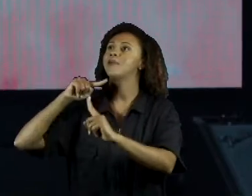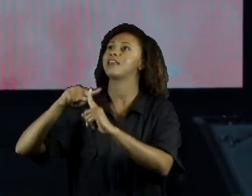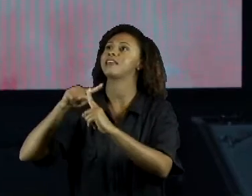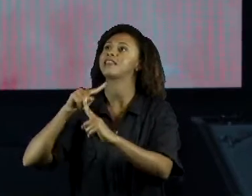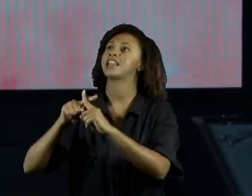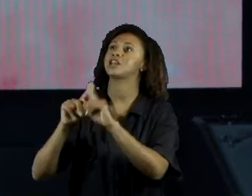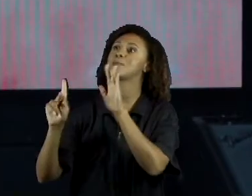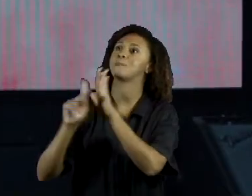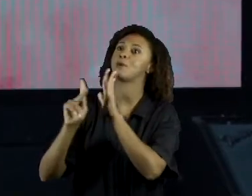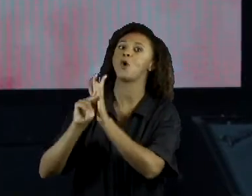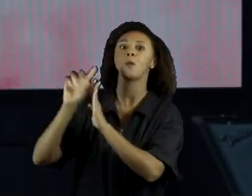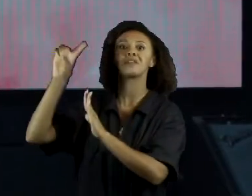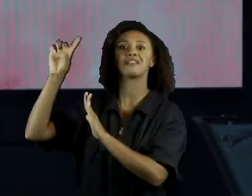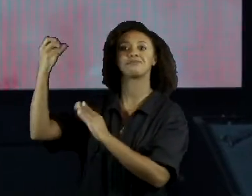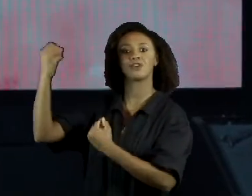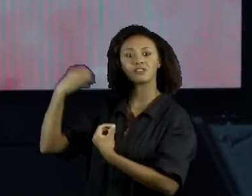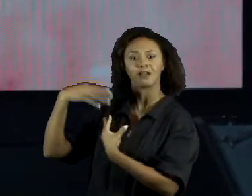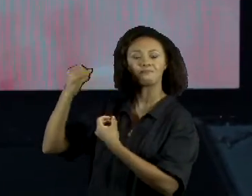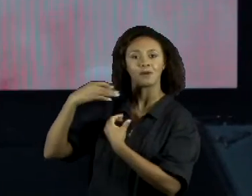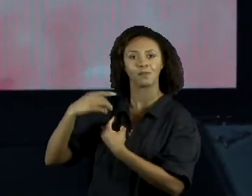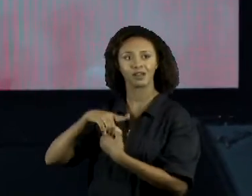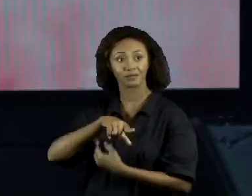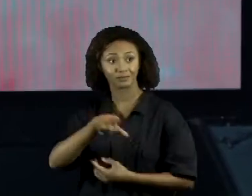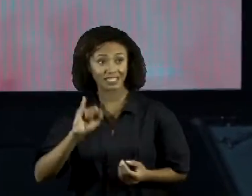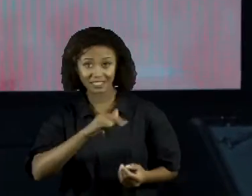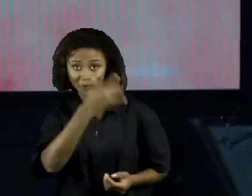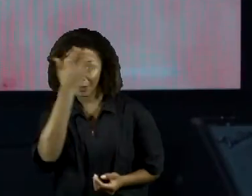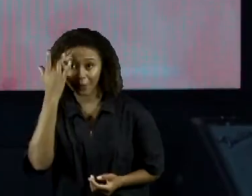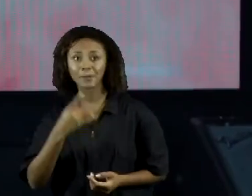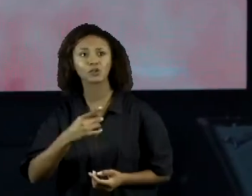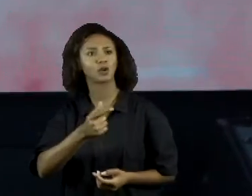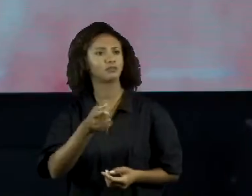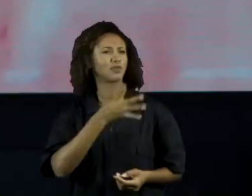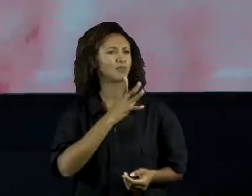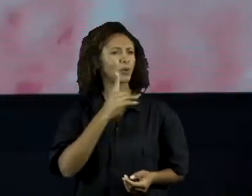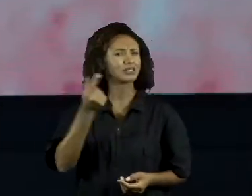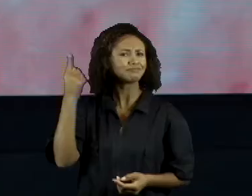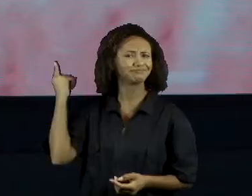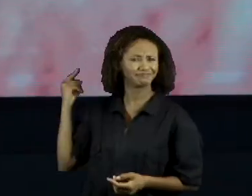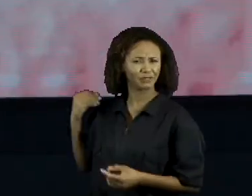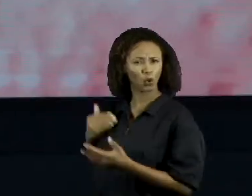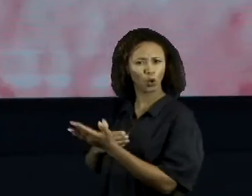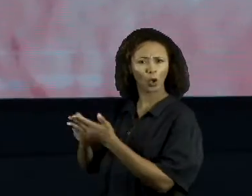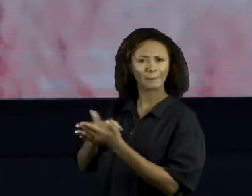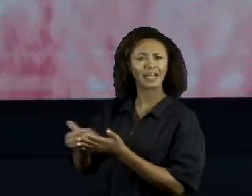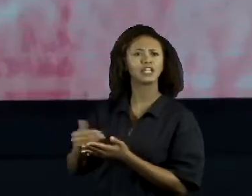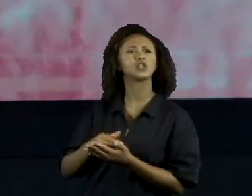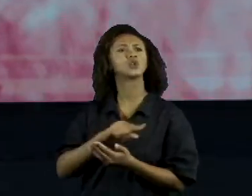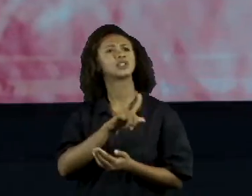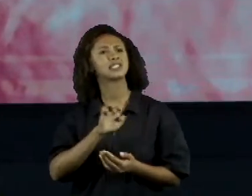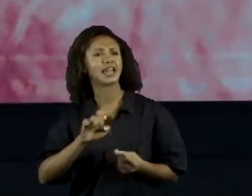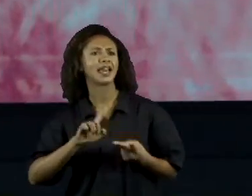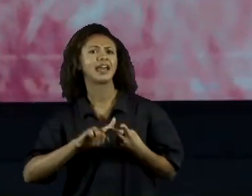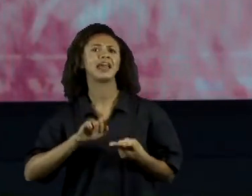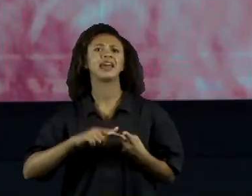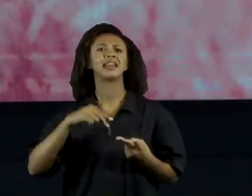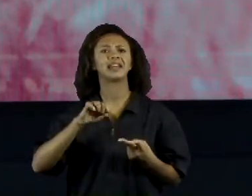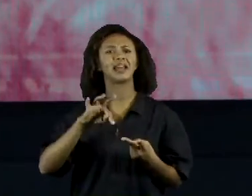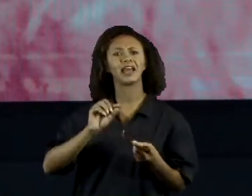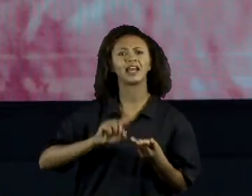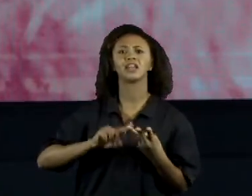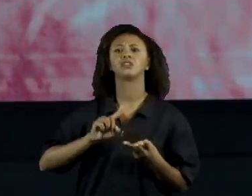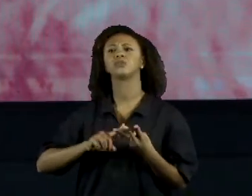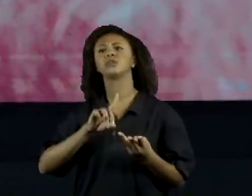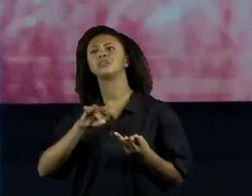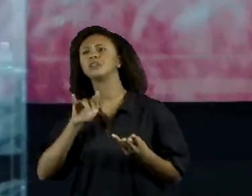zero. E quem está comigo aqui, Zé Luiz, que está desde o começo, Neto, Daniel, veio um pouco depois, mas